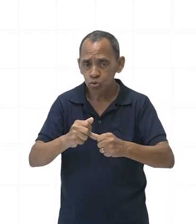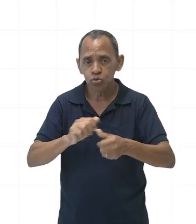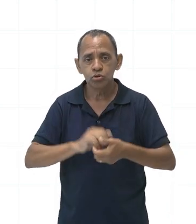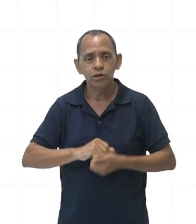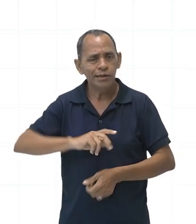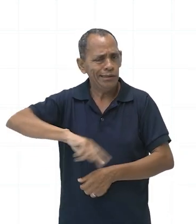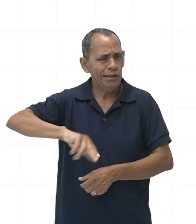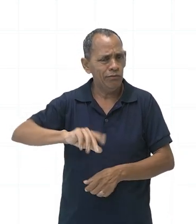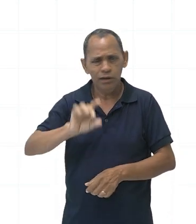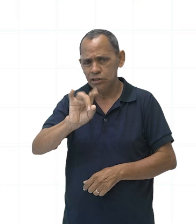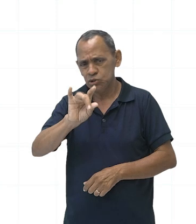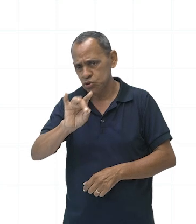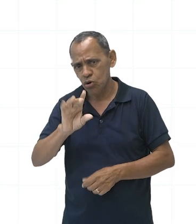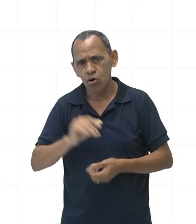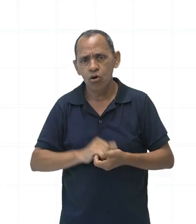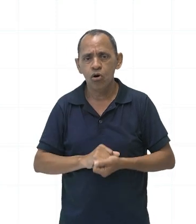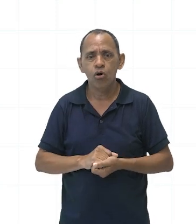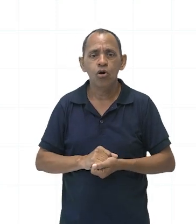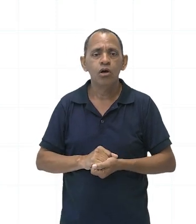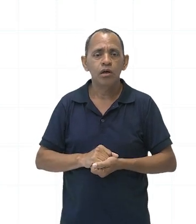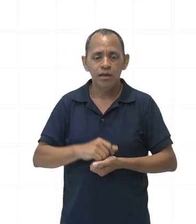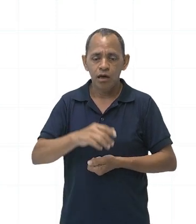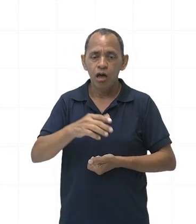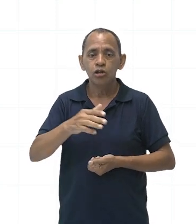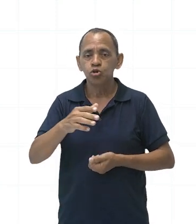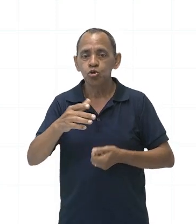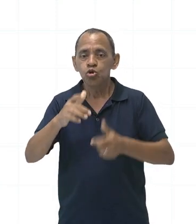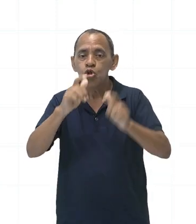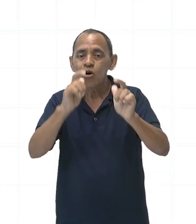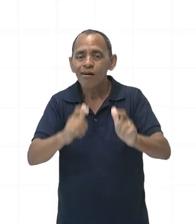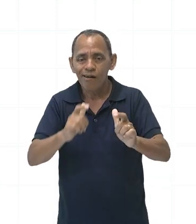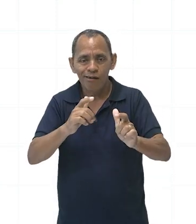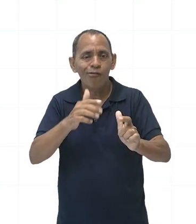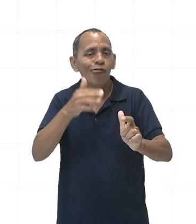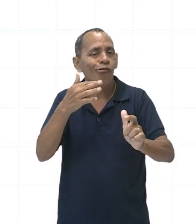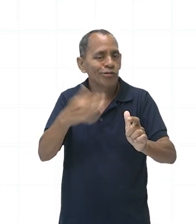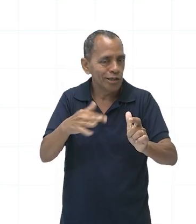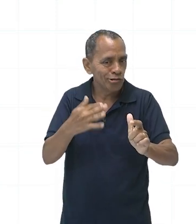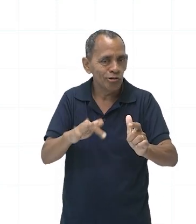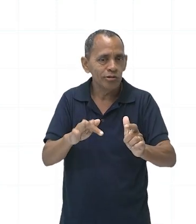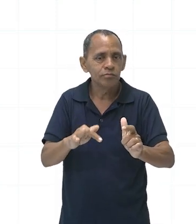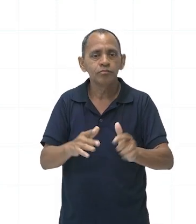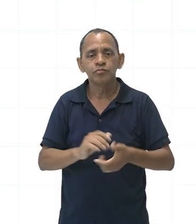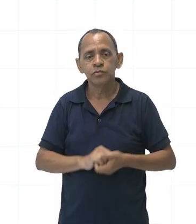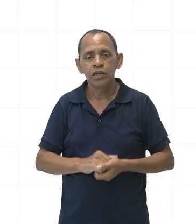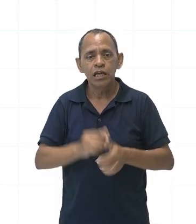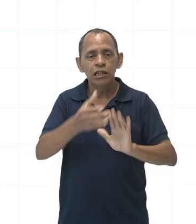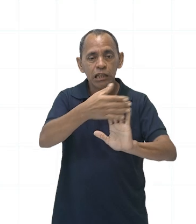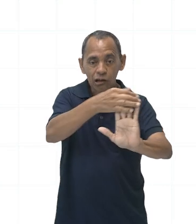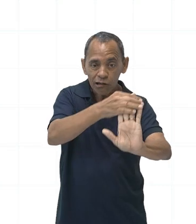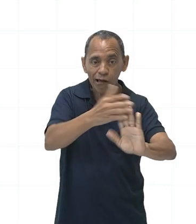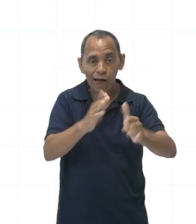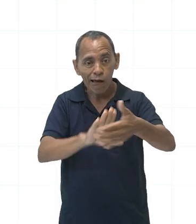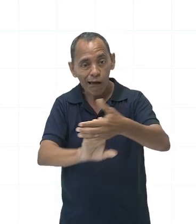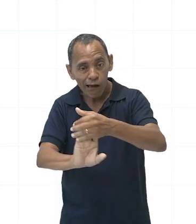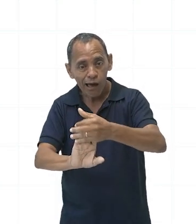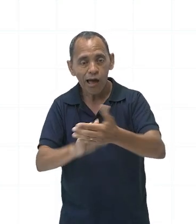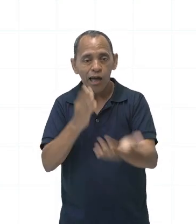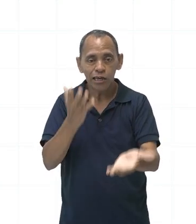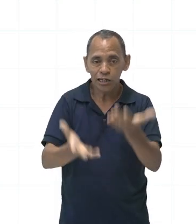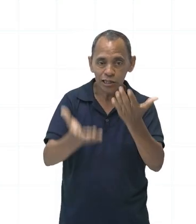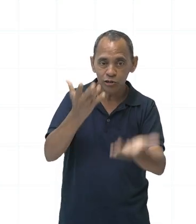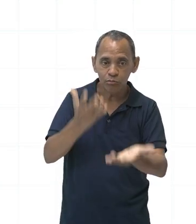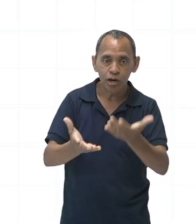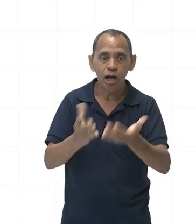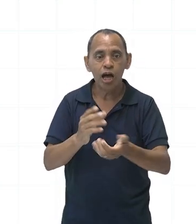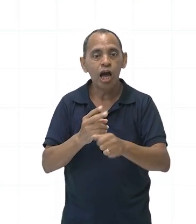da região em que está localizada a dor. A visão é global, alongar, equilibrar, tonificar e